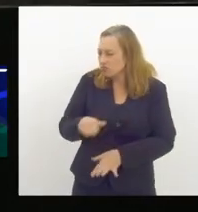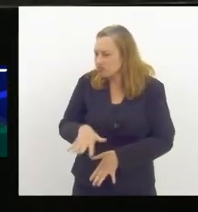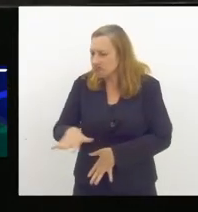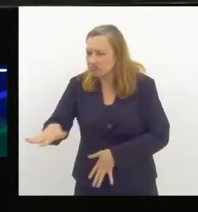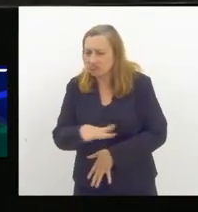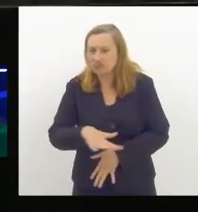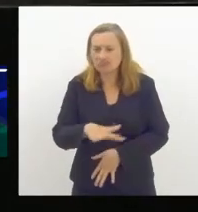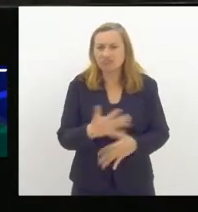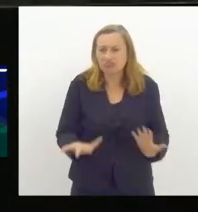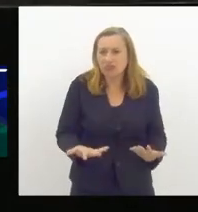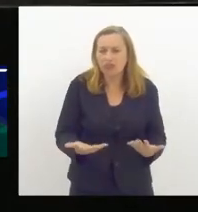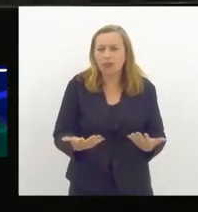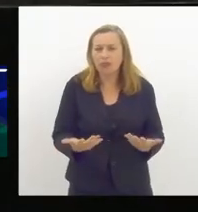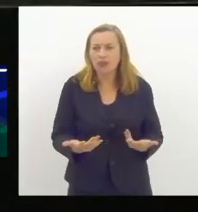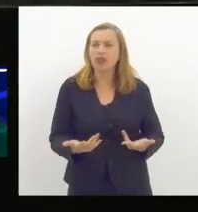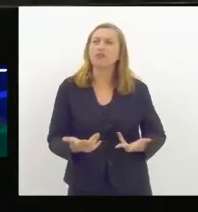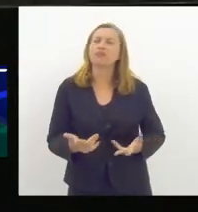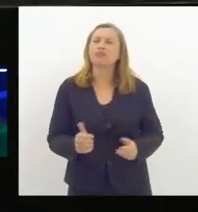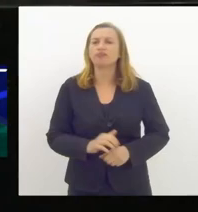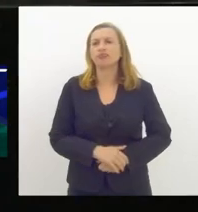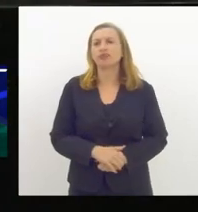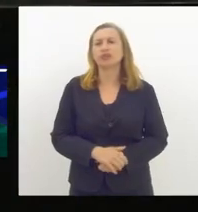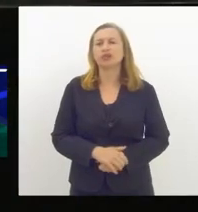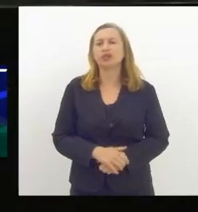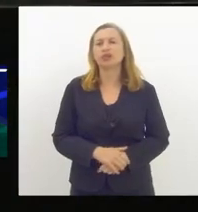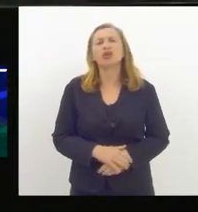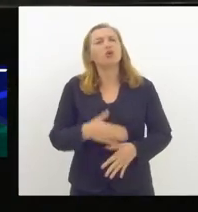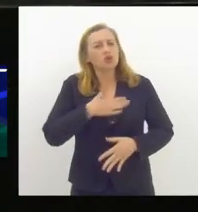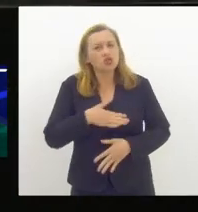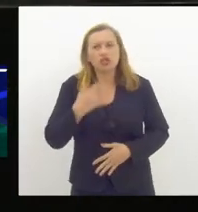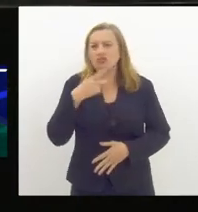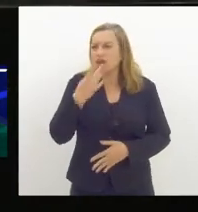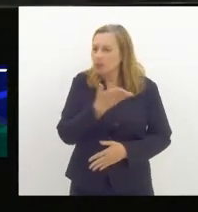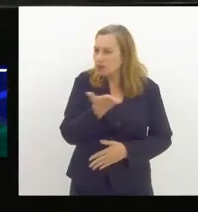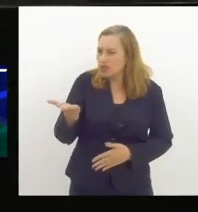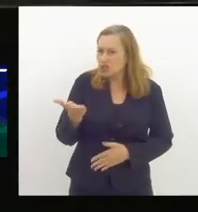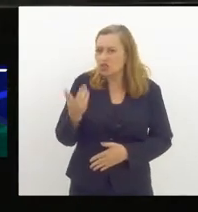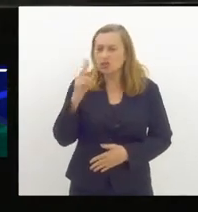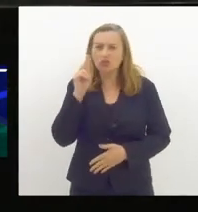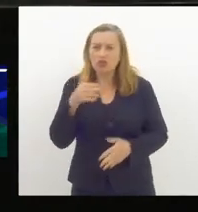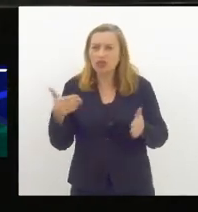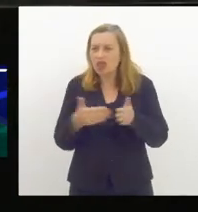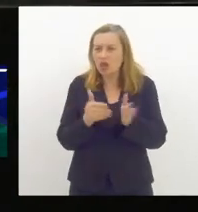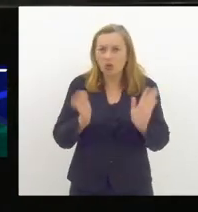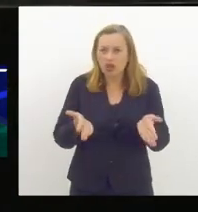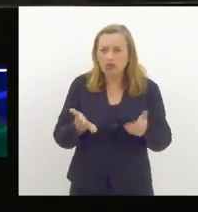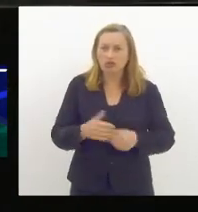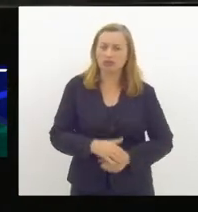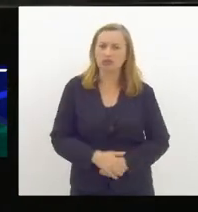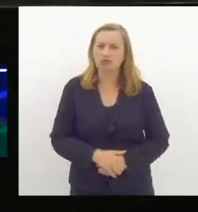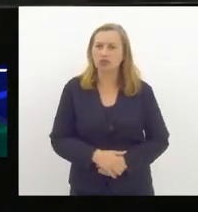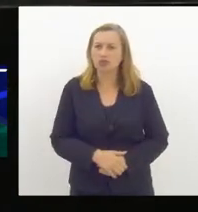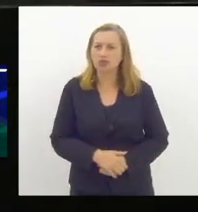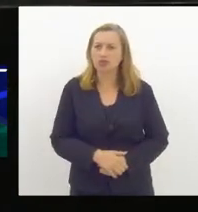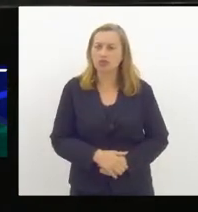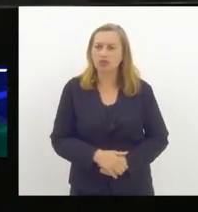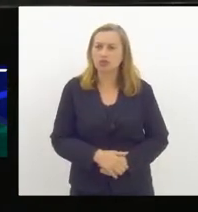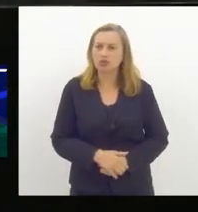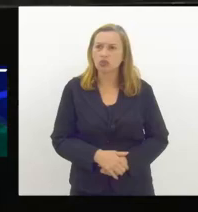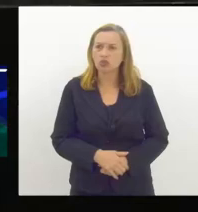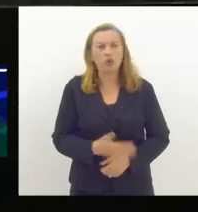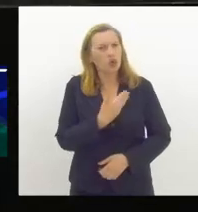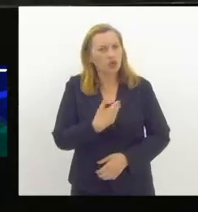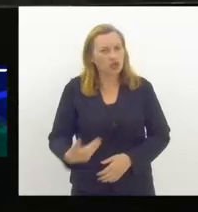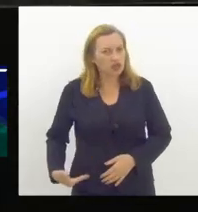não sempre mas existe covardia também mas gostei de Dizer para vocês que estou assistindo até agora a ser aqui